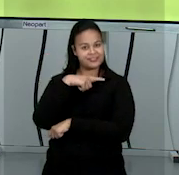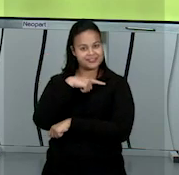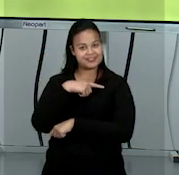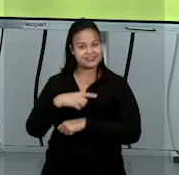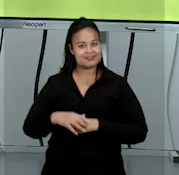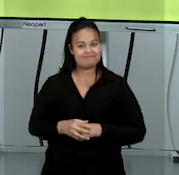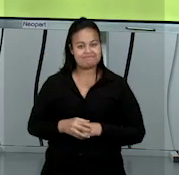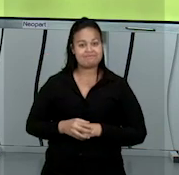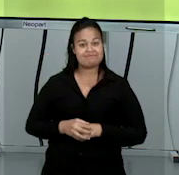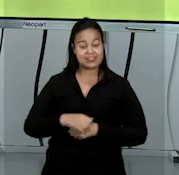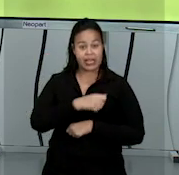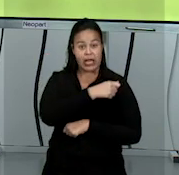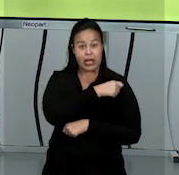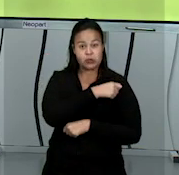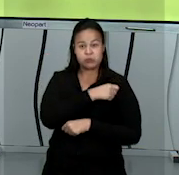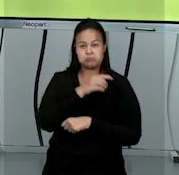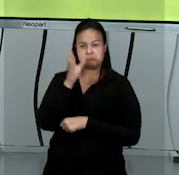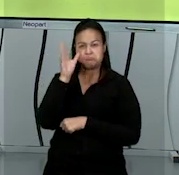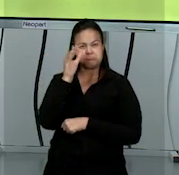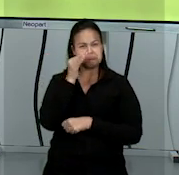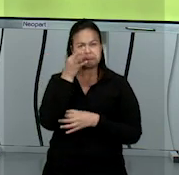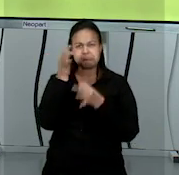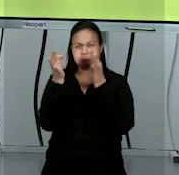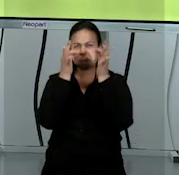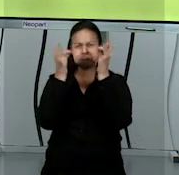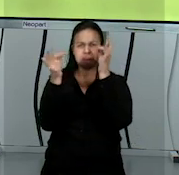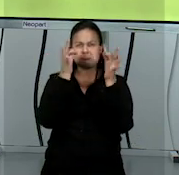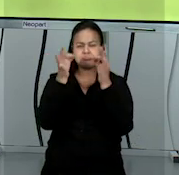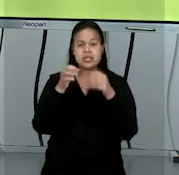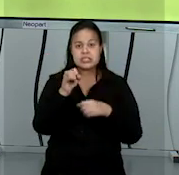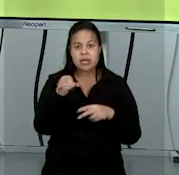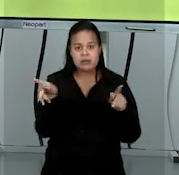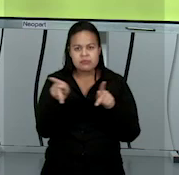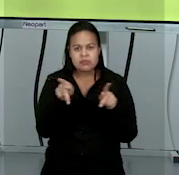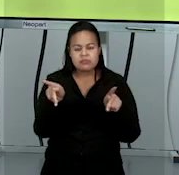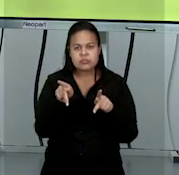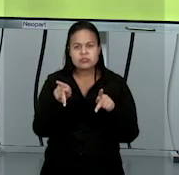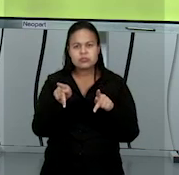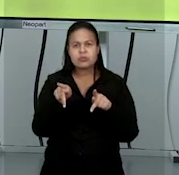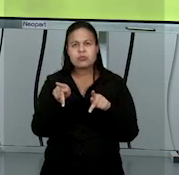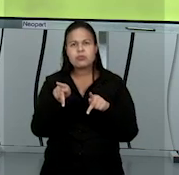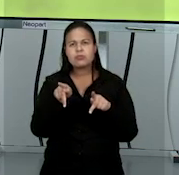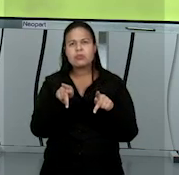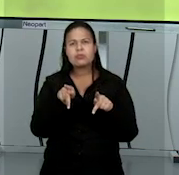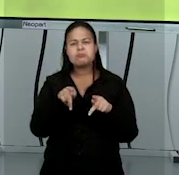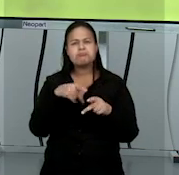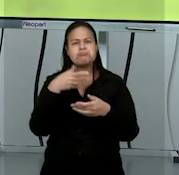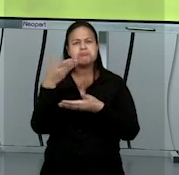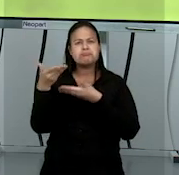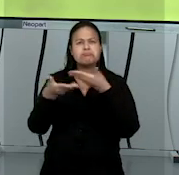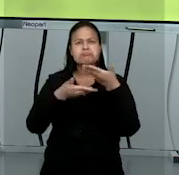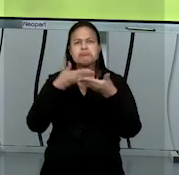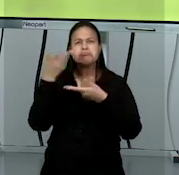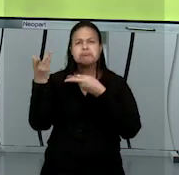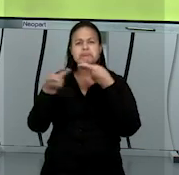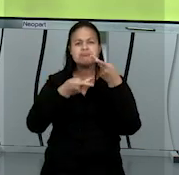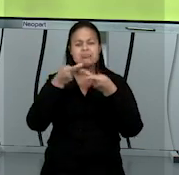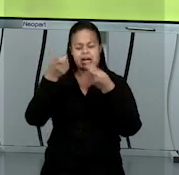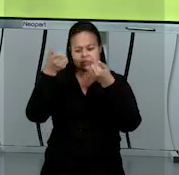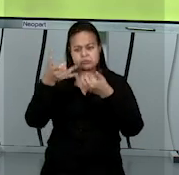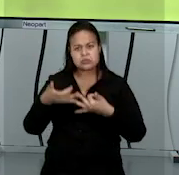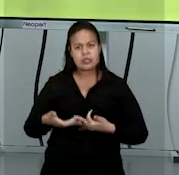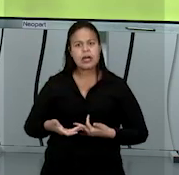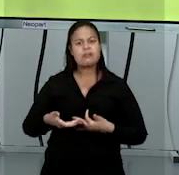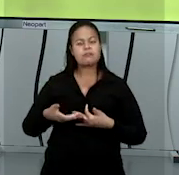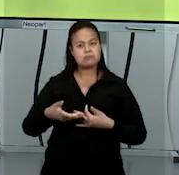muito observador, muito atento. Quando o professor fala, quando o professor está explicando a matéria, eu